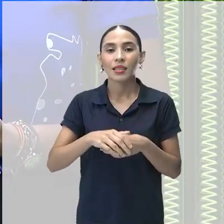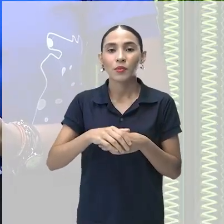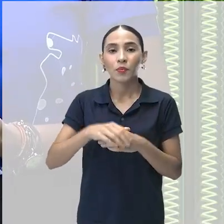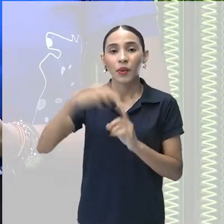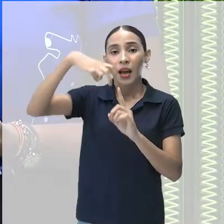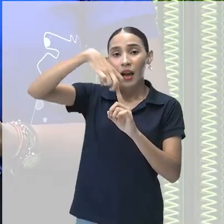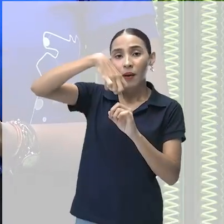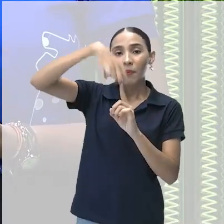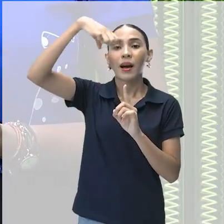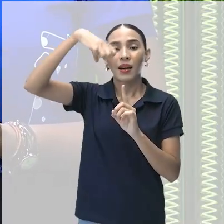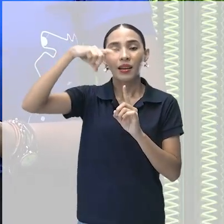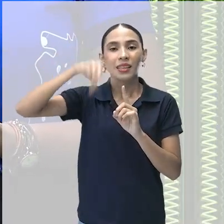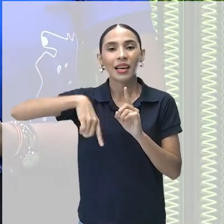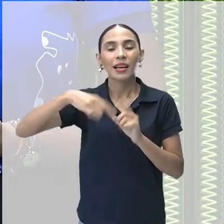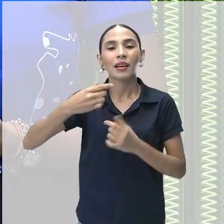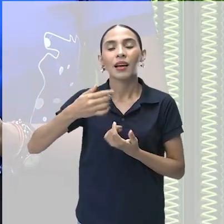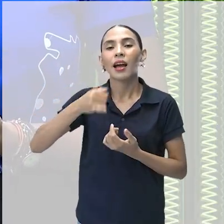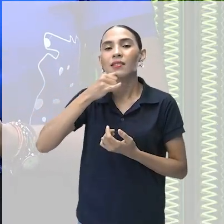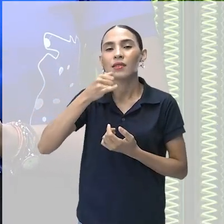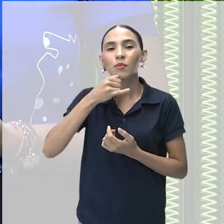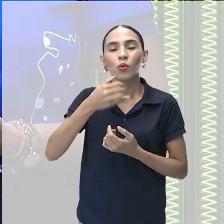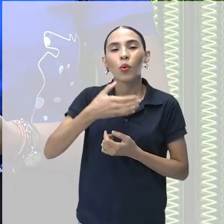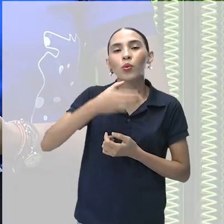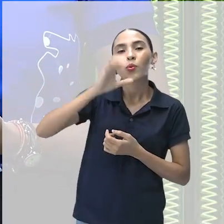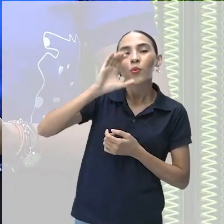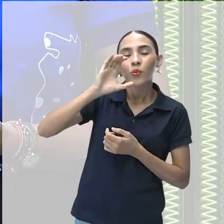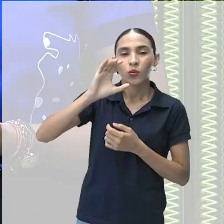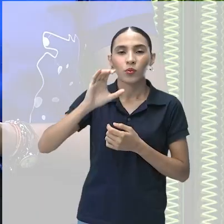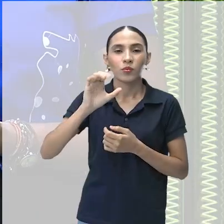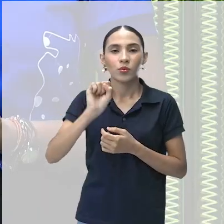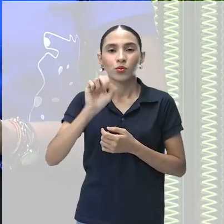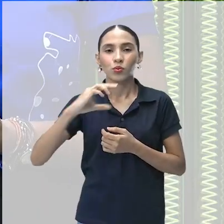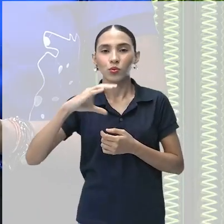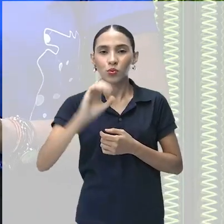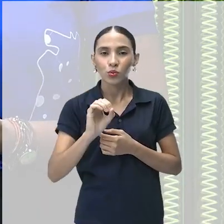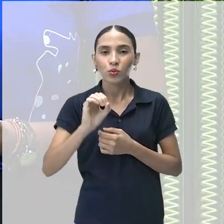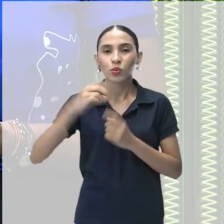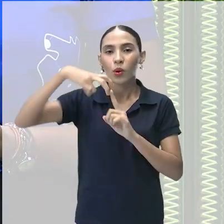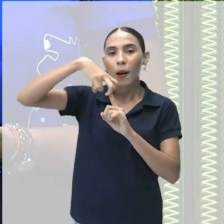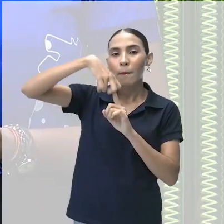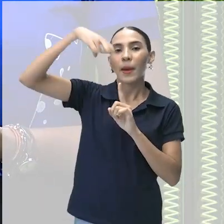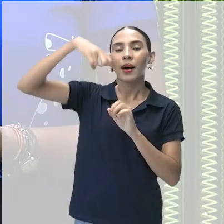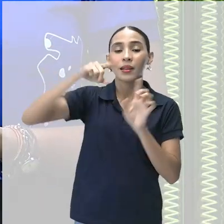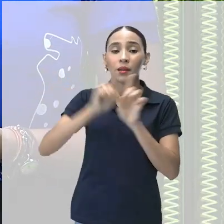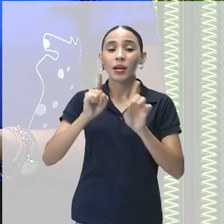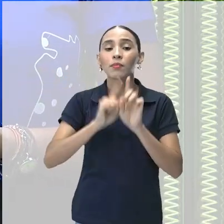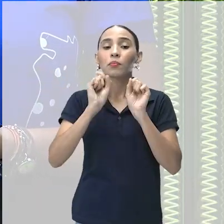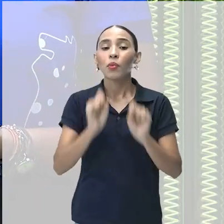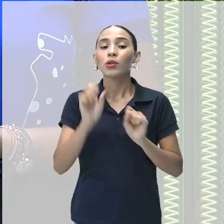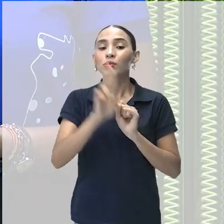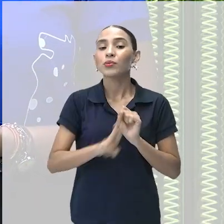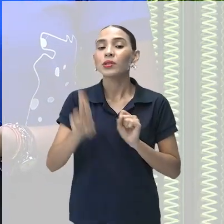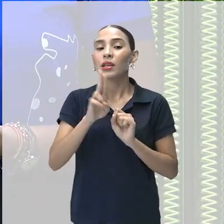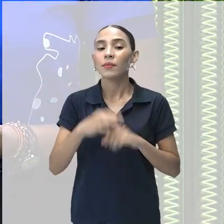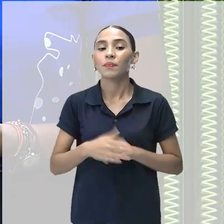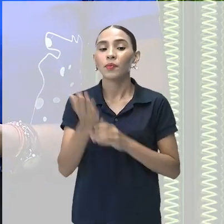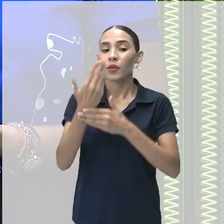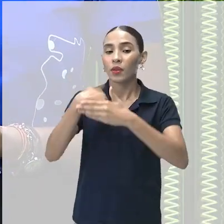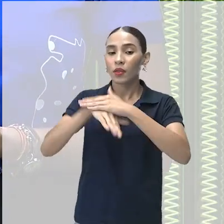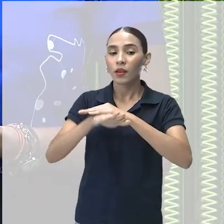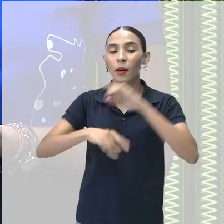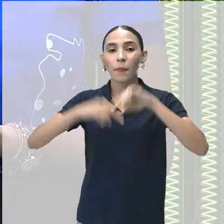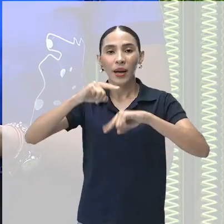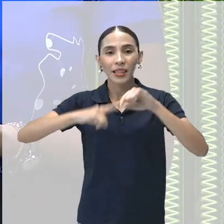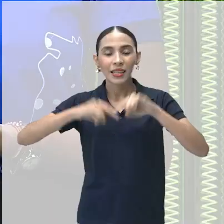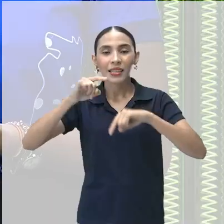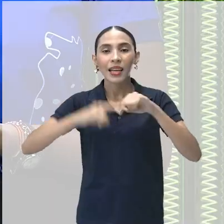que são essas garrafas de refrigerante, de sucos, entre outros. Elas podem ser utilizadas para armazenar